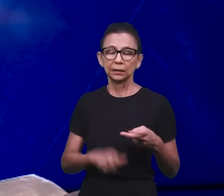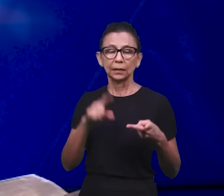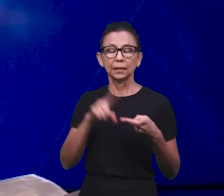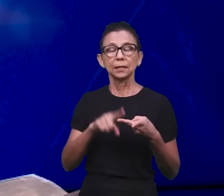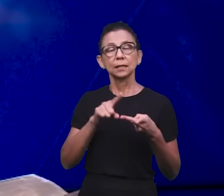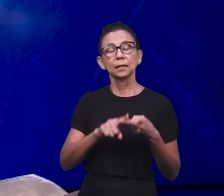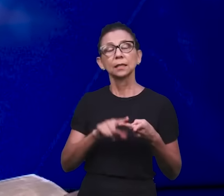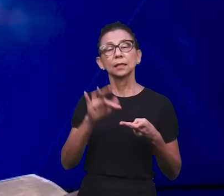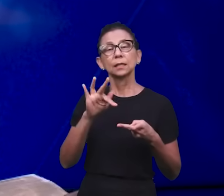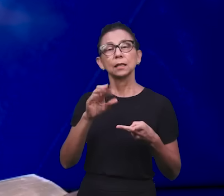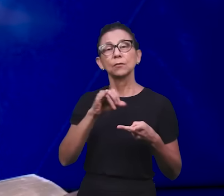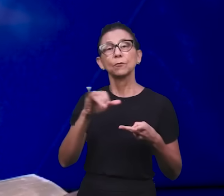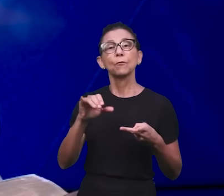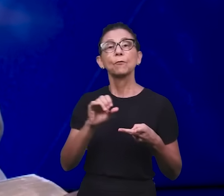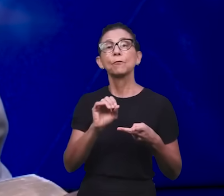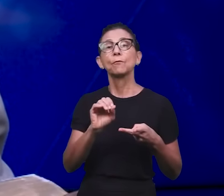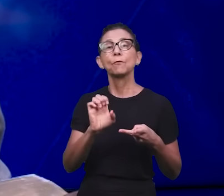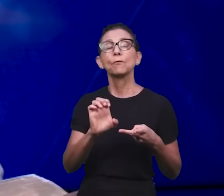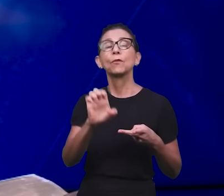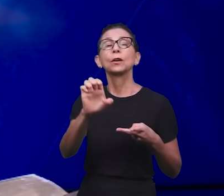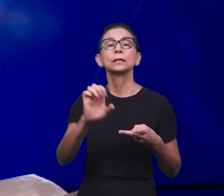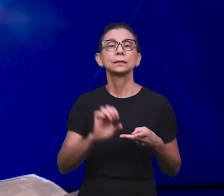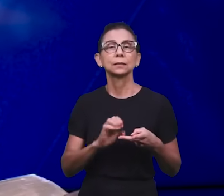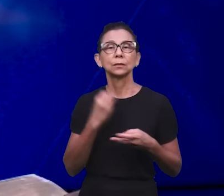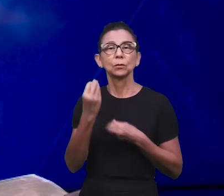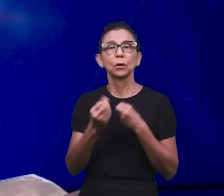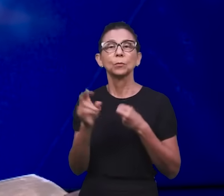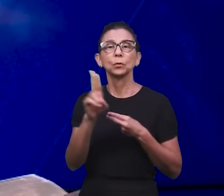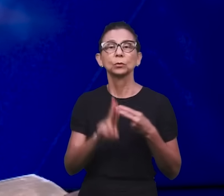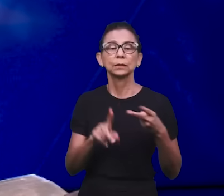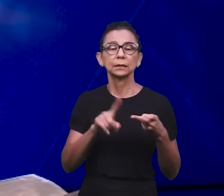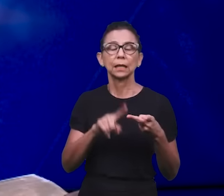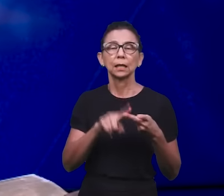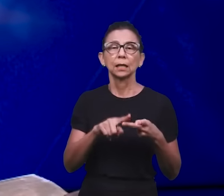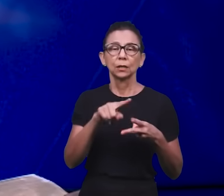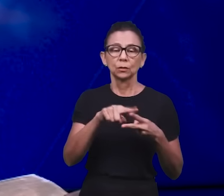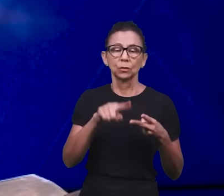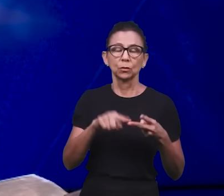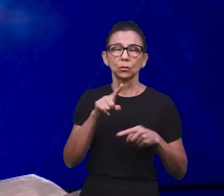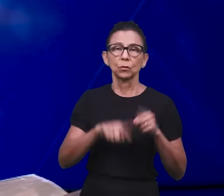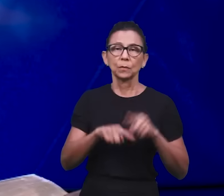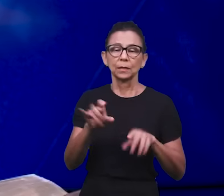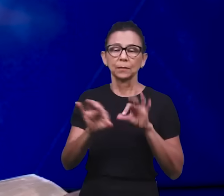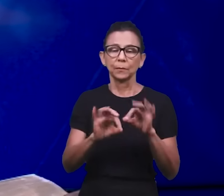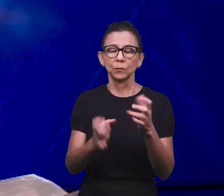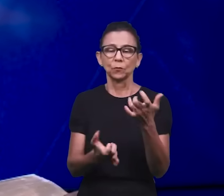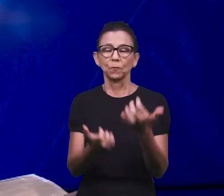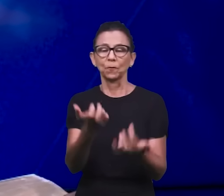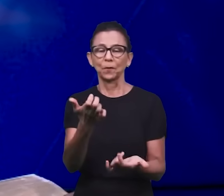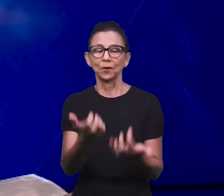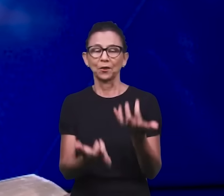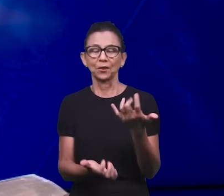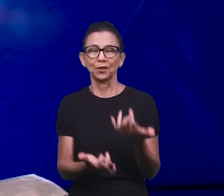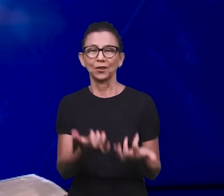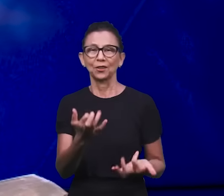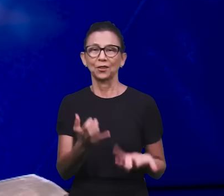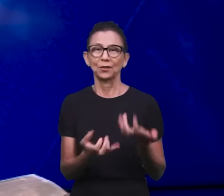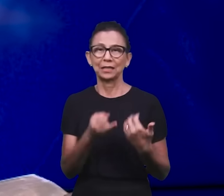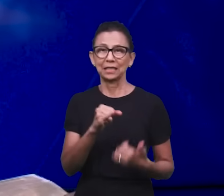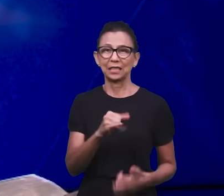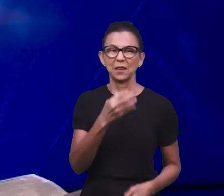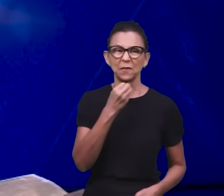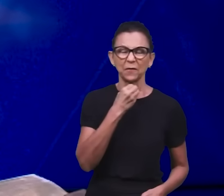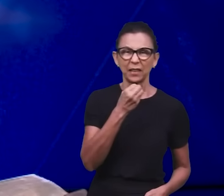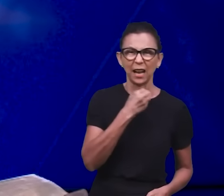se forja esses instrumentos no fogo. É por isso que o fraco não enfrenta essa luta, porque a fraqueza